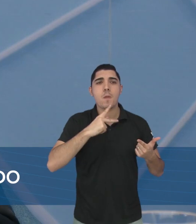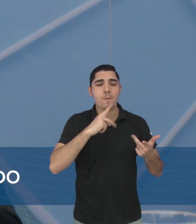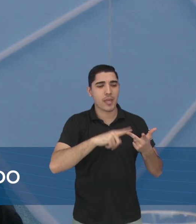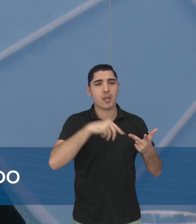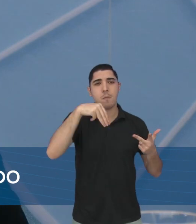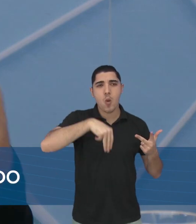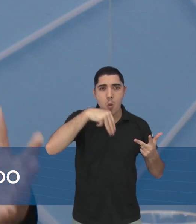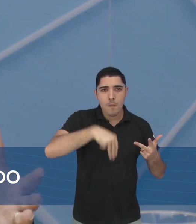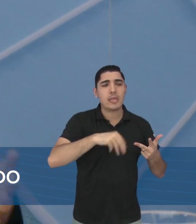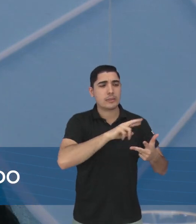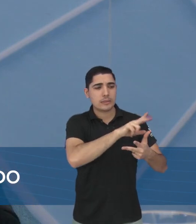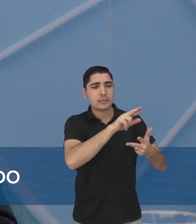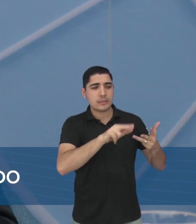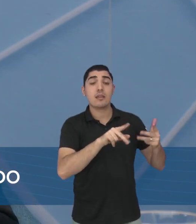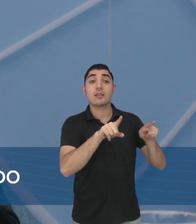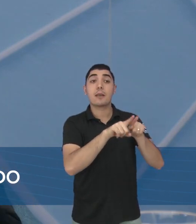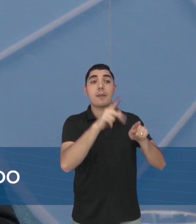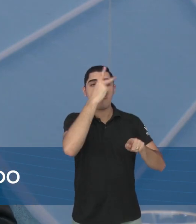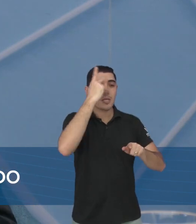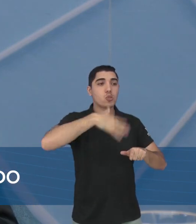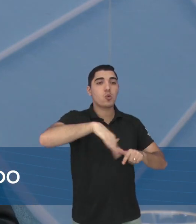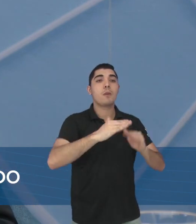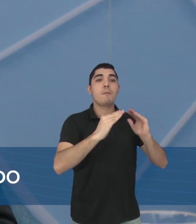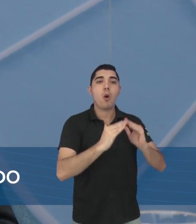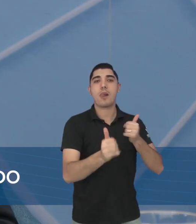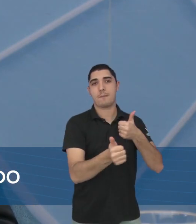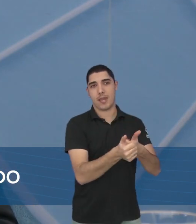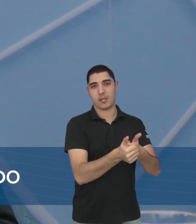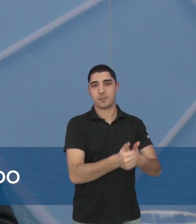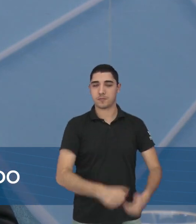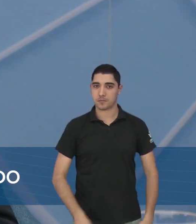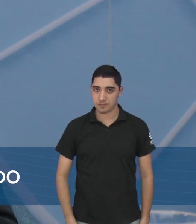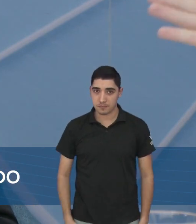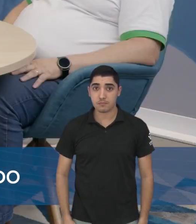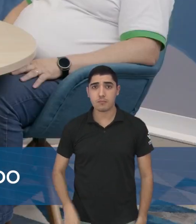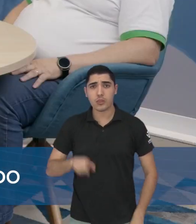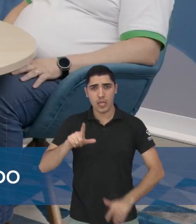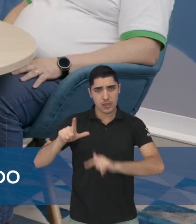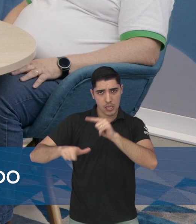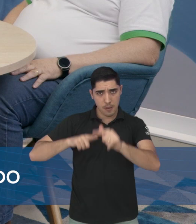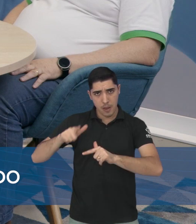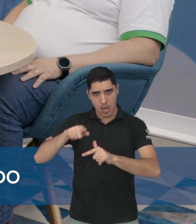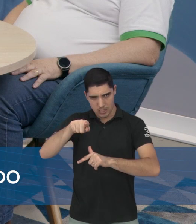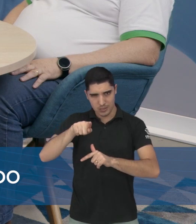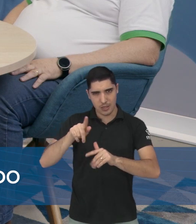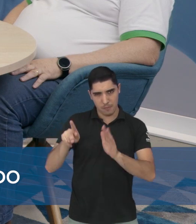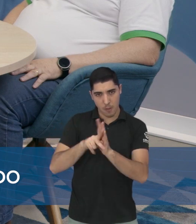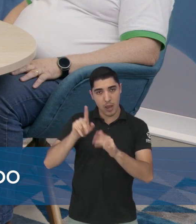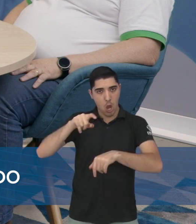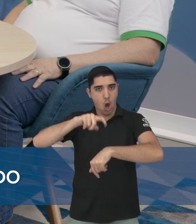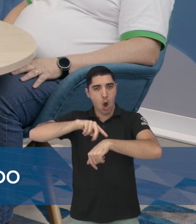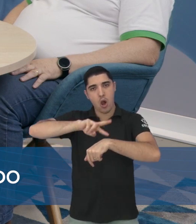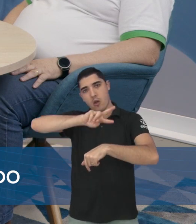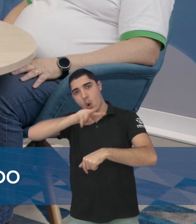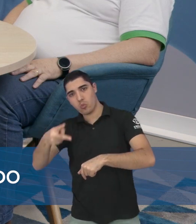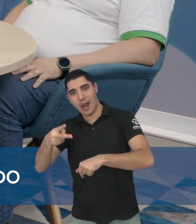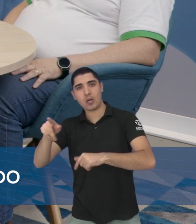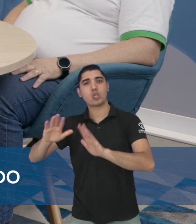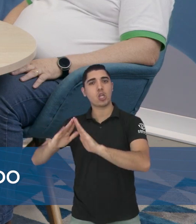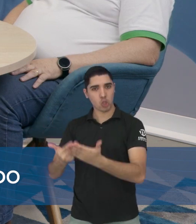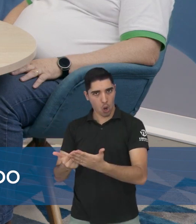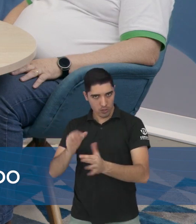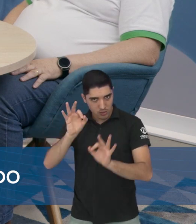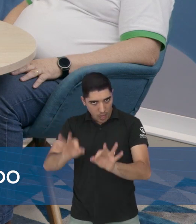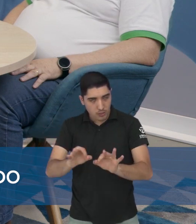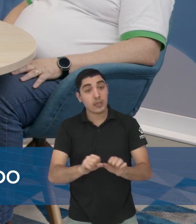Dom Pedro, Morumbi e as famílias ali do entorno da instituição. Essas atividades são contraturno escolar? Sempre no contraturno